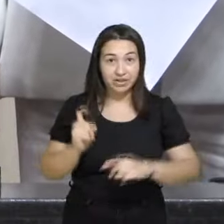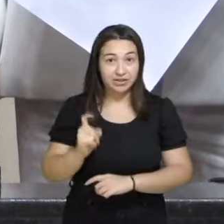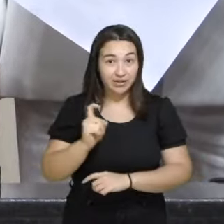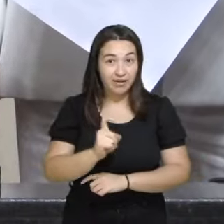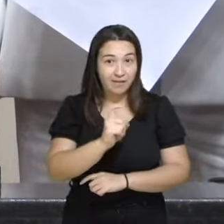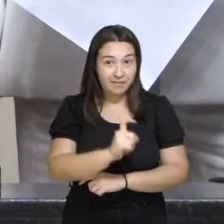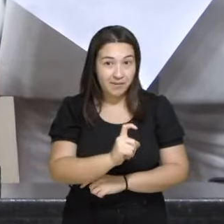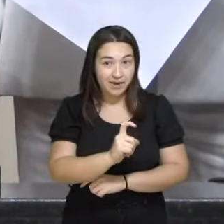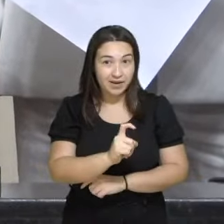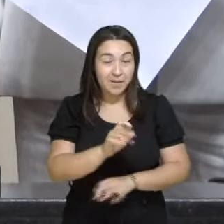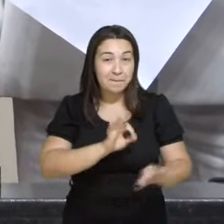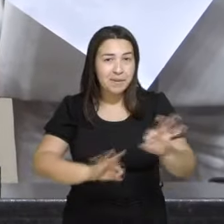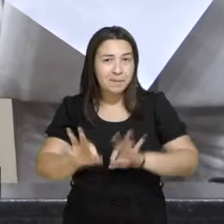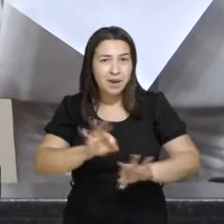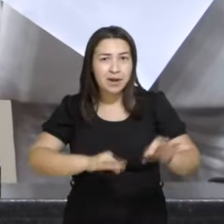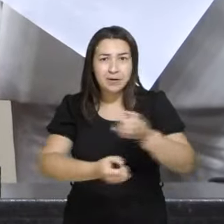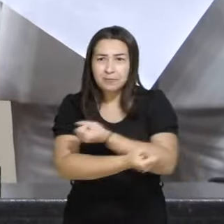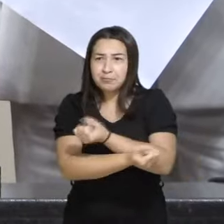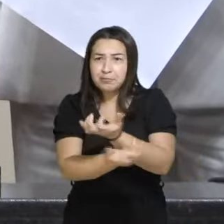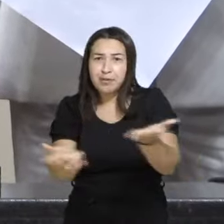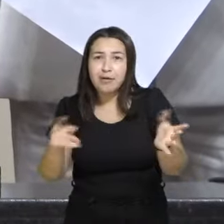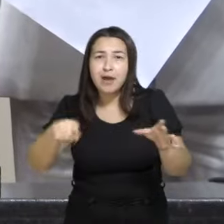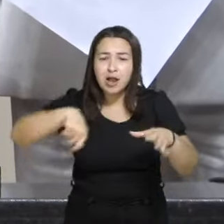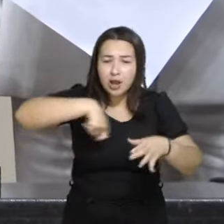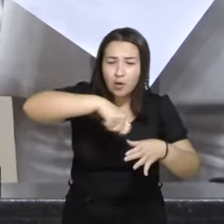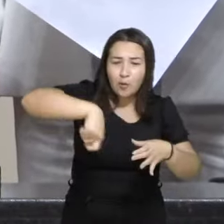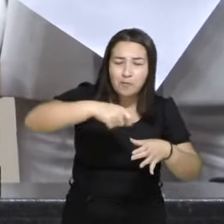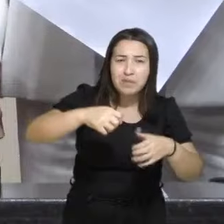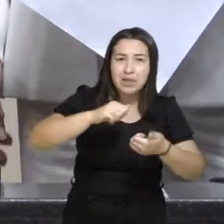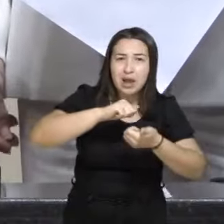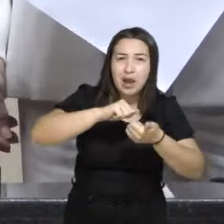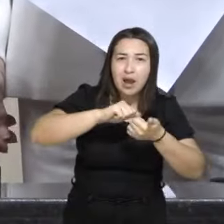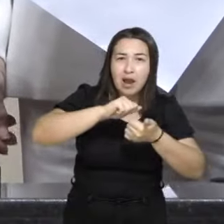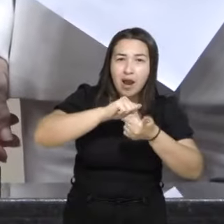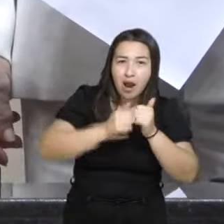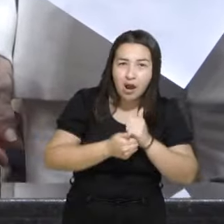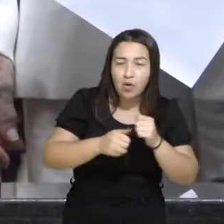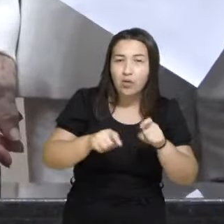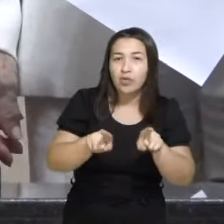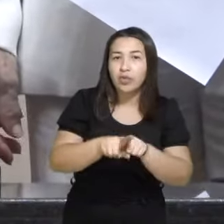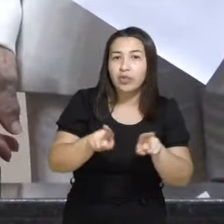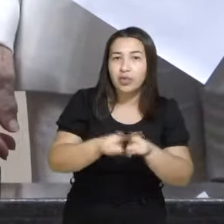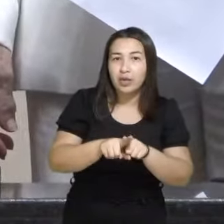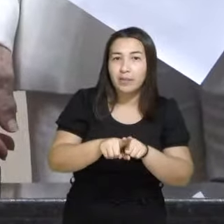e distribuído o maior risoto de frutos do mar do Brasil no município de Porto